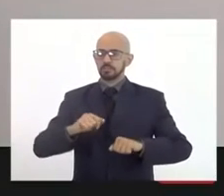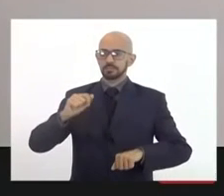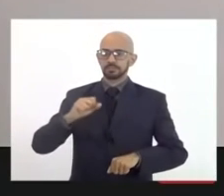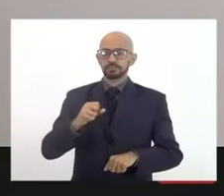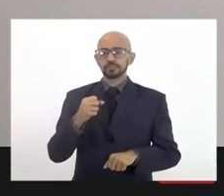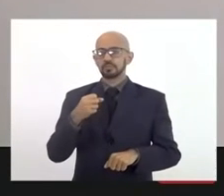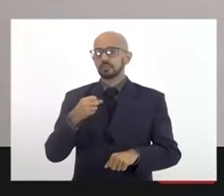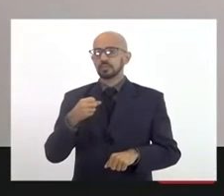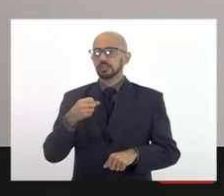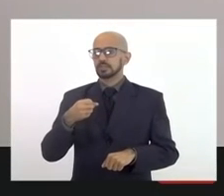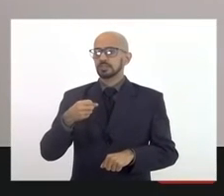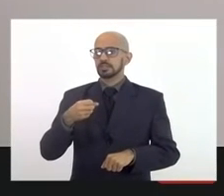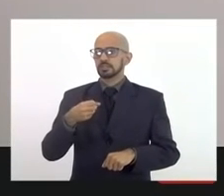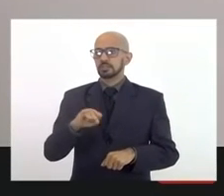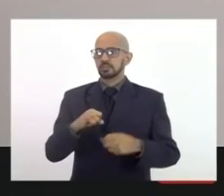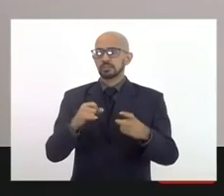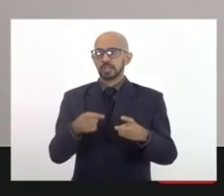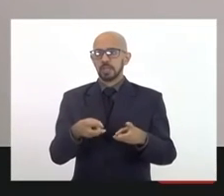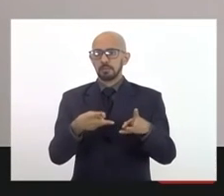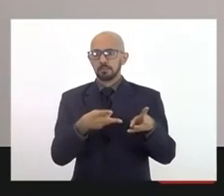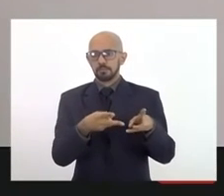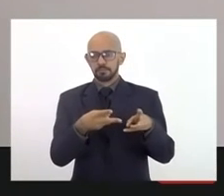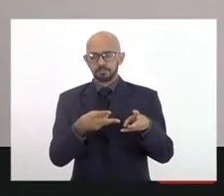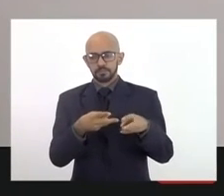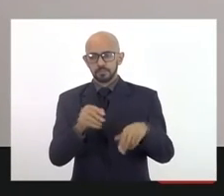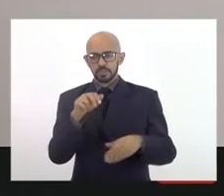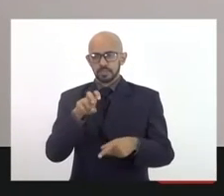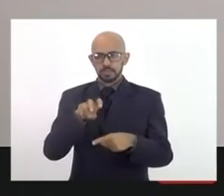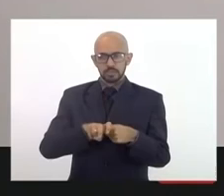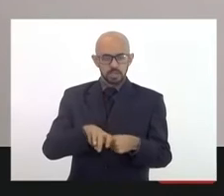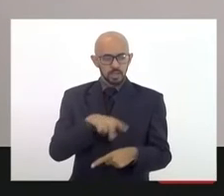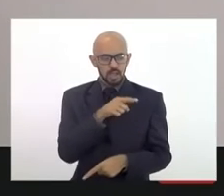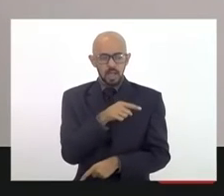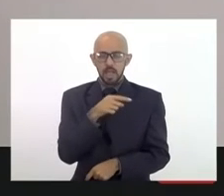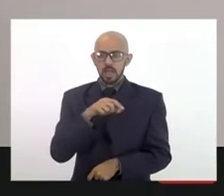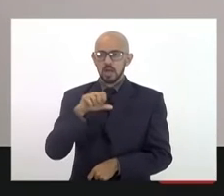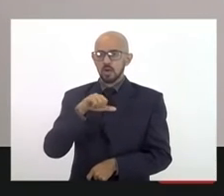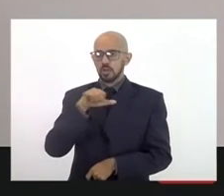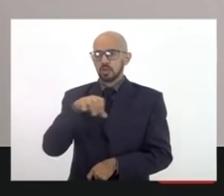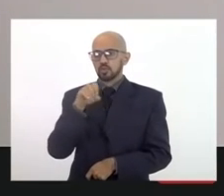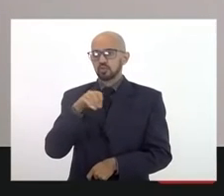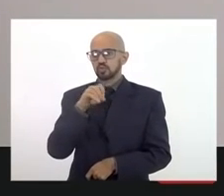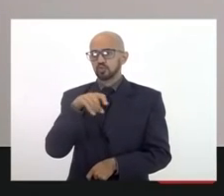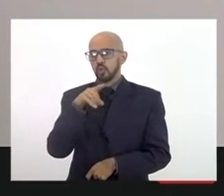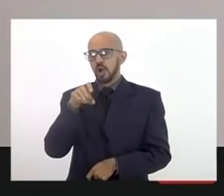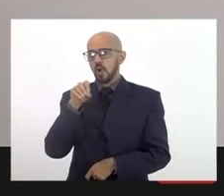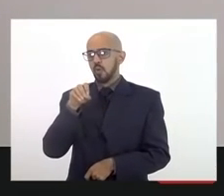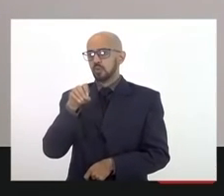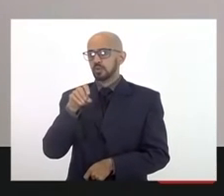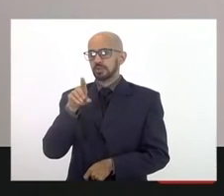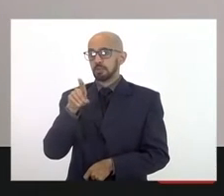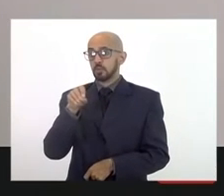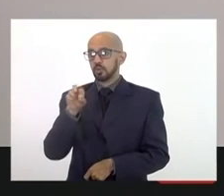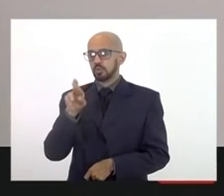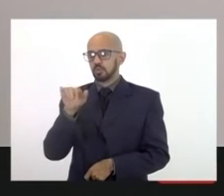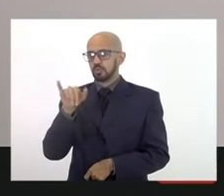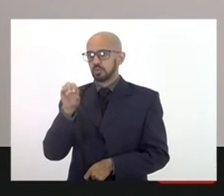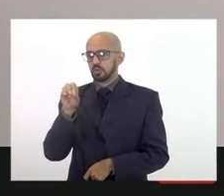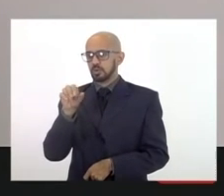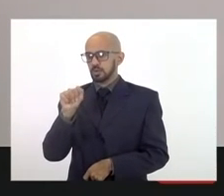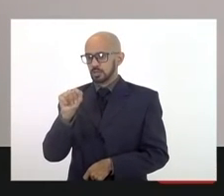lá do outro lado para pegar é o João Dória, que é um governador com